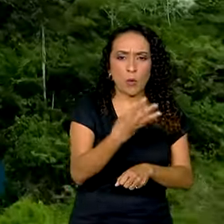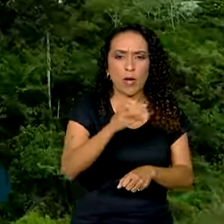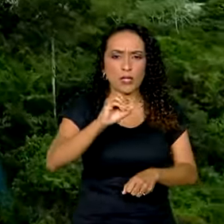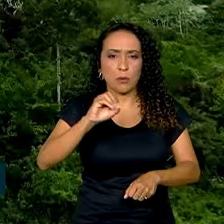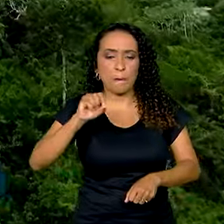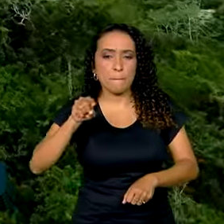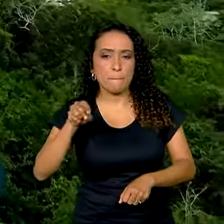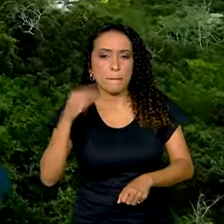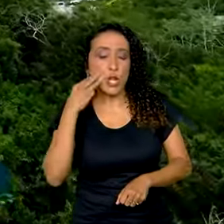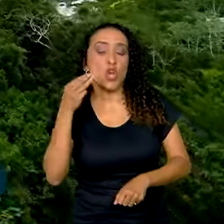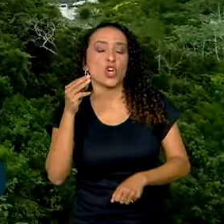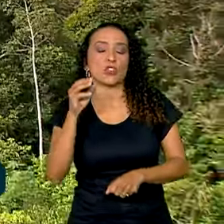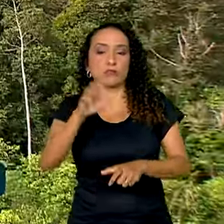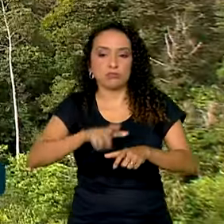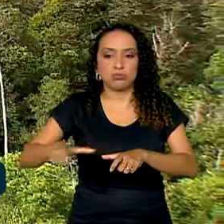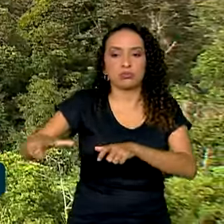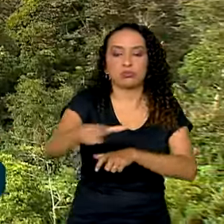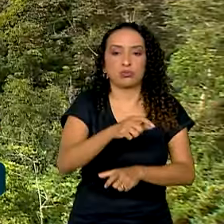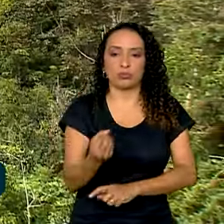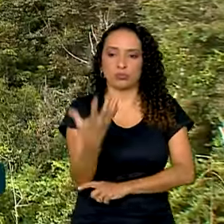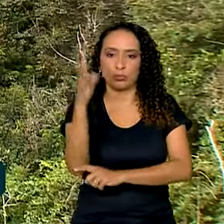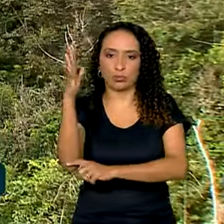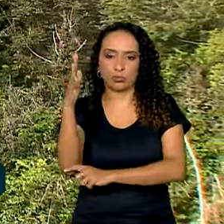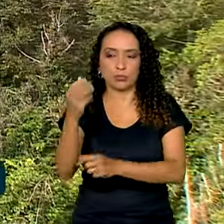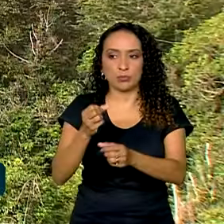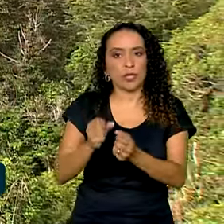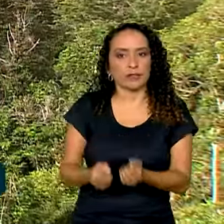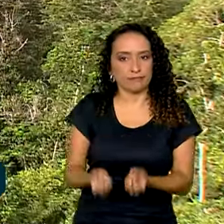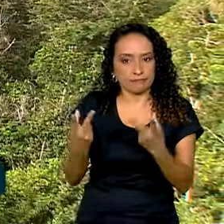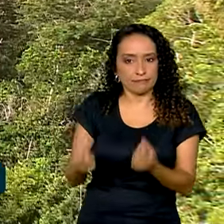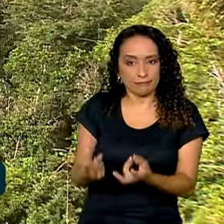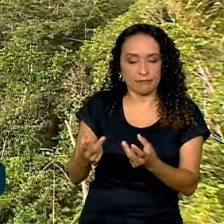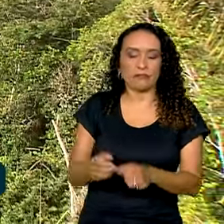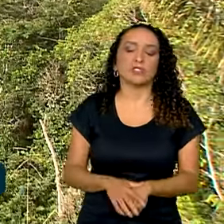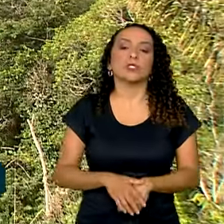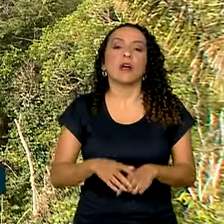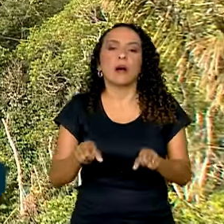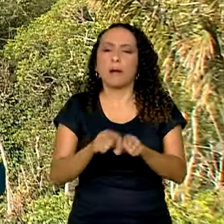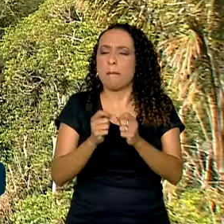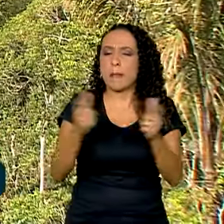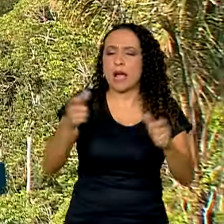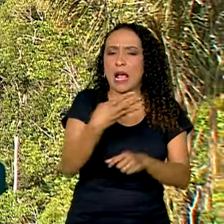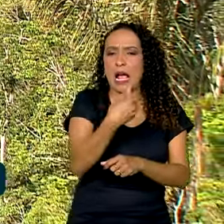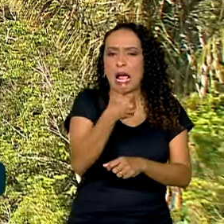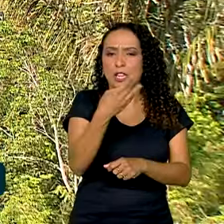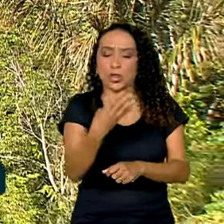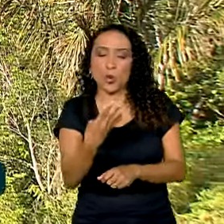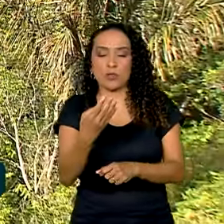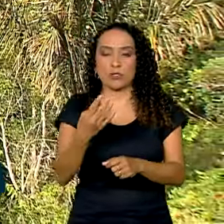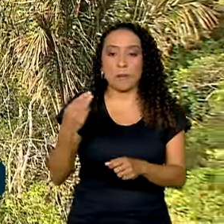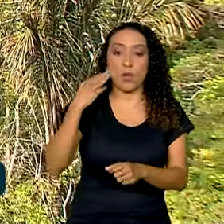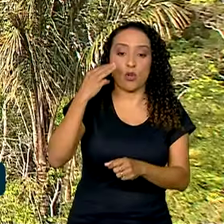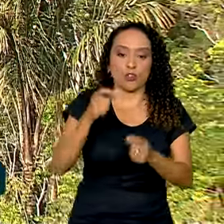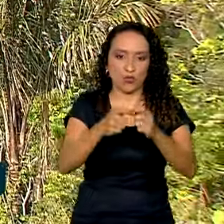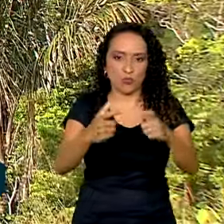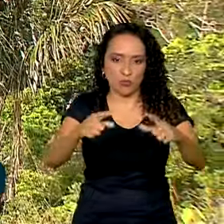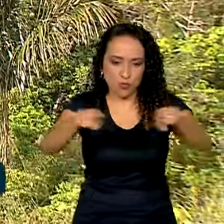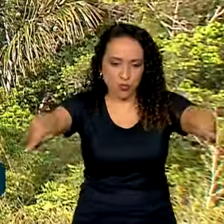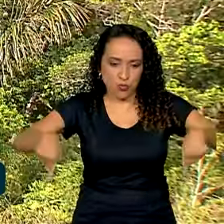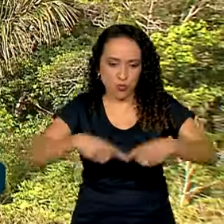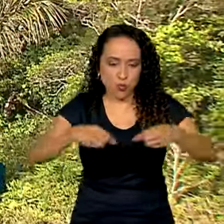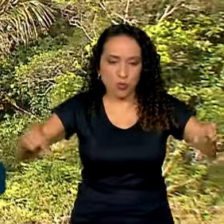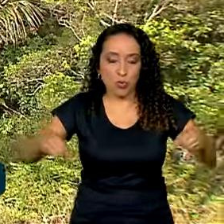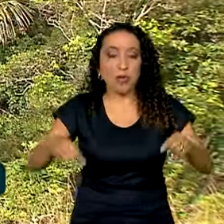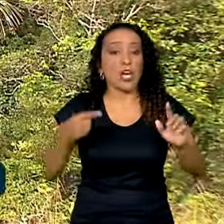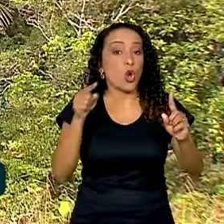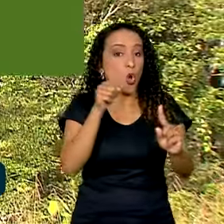de hectares de árvores cultivadas para fins comerciais, chegando a mais de 14 milhões de hectares. Para tirar esse